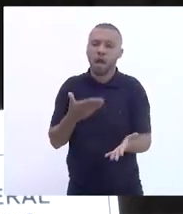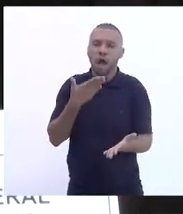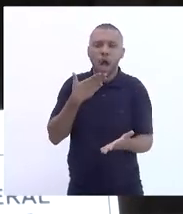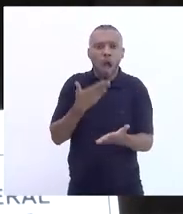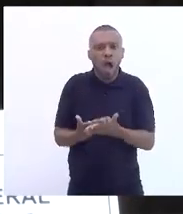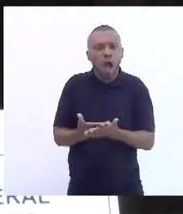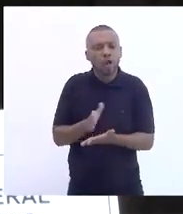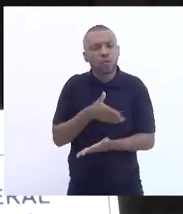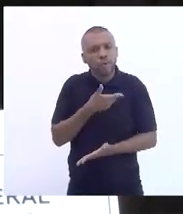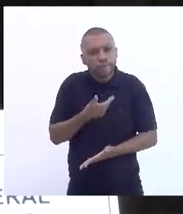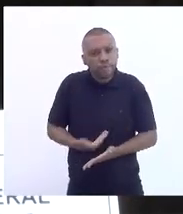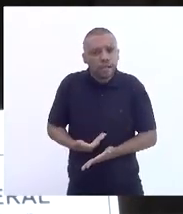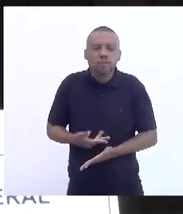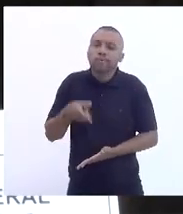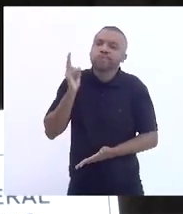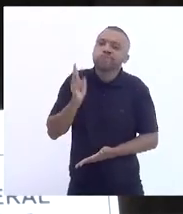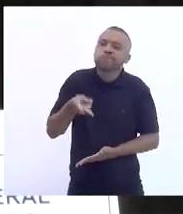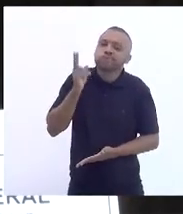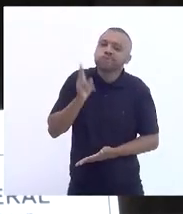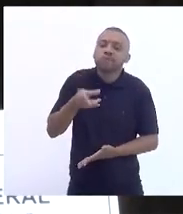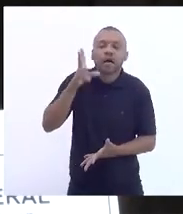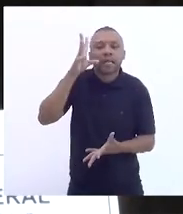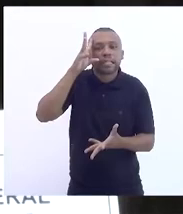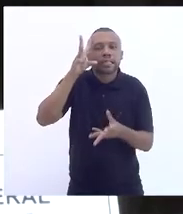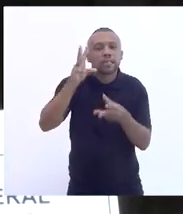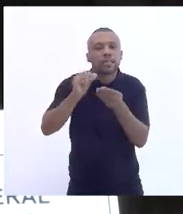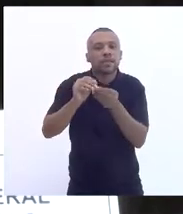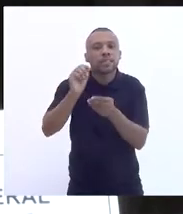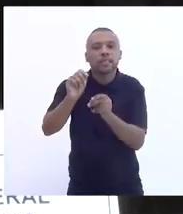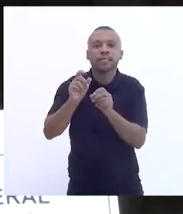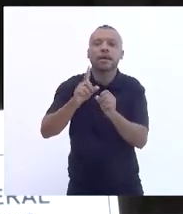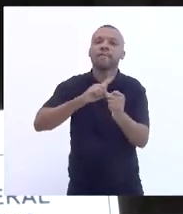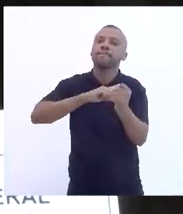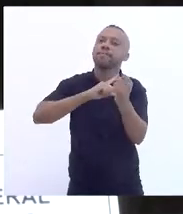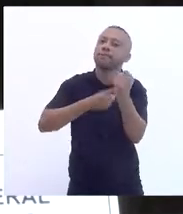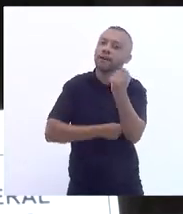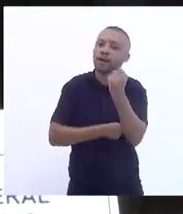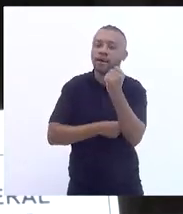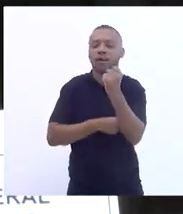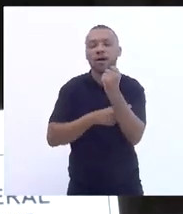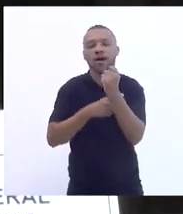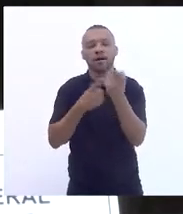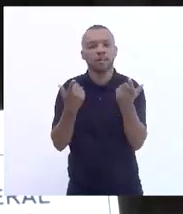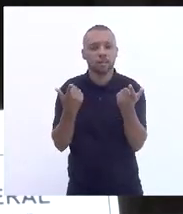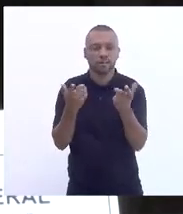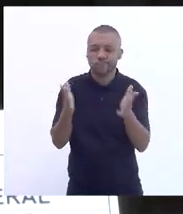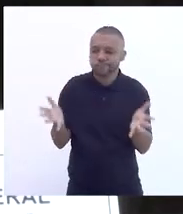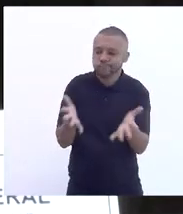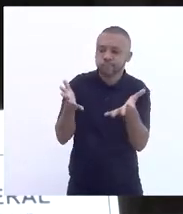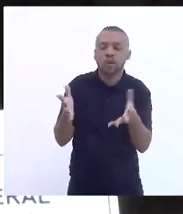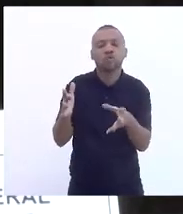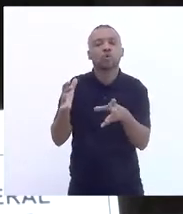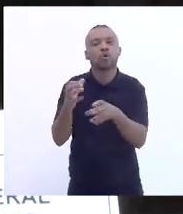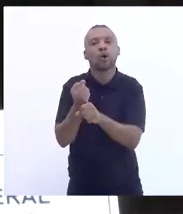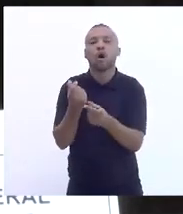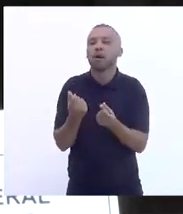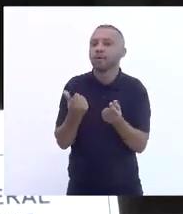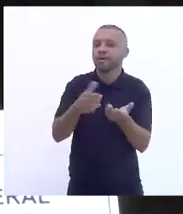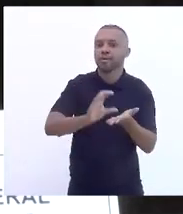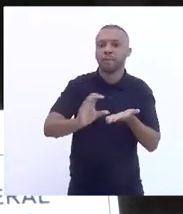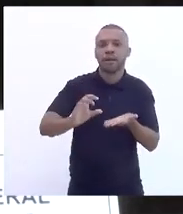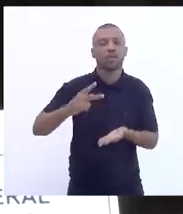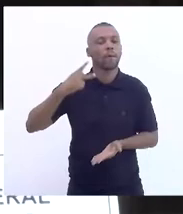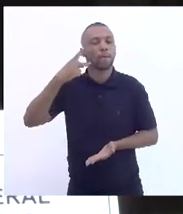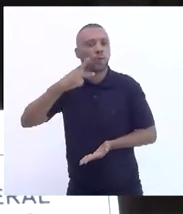siga entendendo que Tem que fortalecer em termos de orçamento fortalecer em termos de política pública o